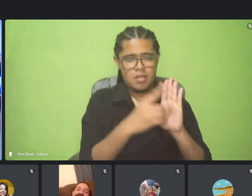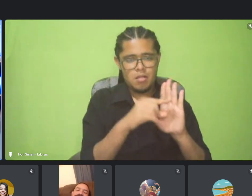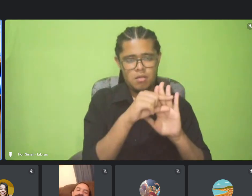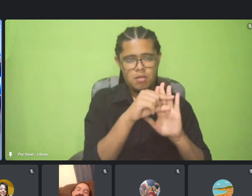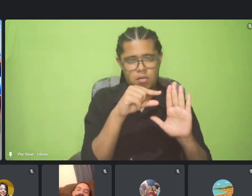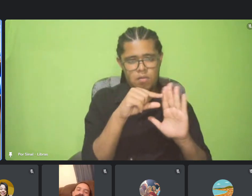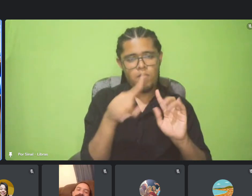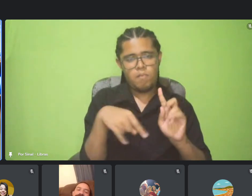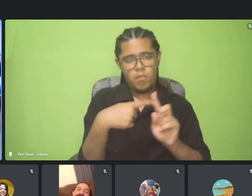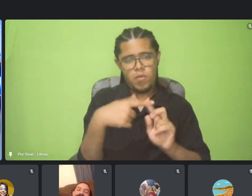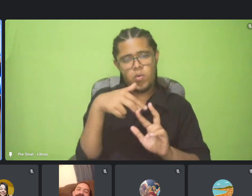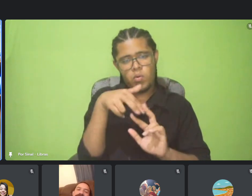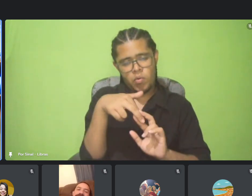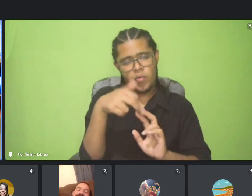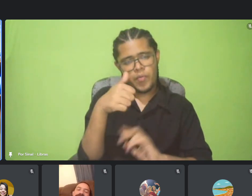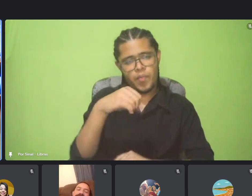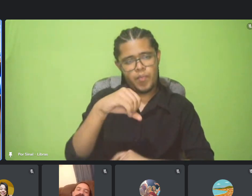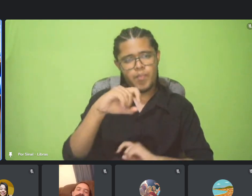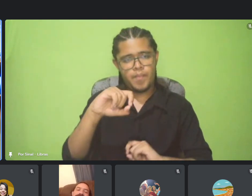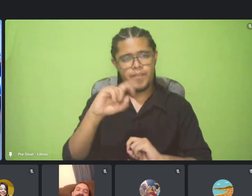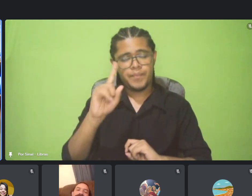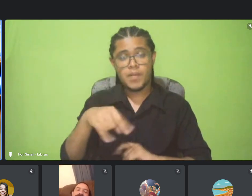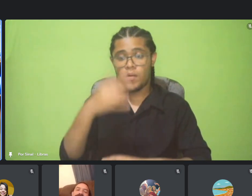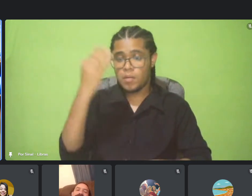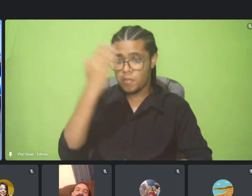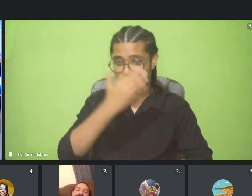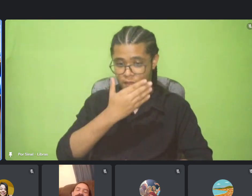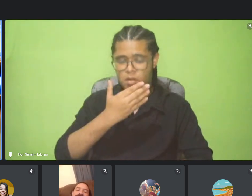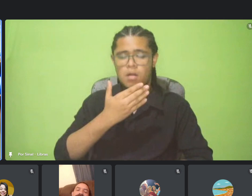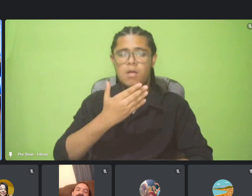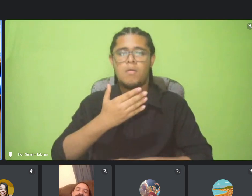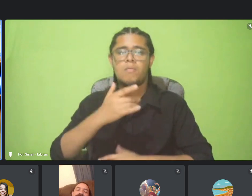inciso 6, a comprovação de endereço para fins de habitação,